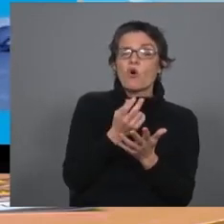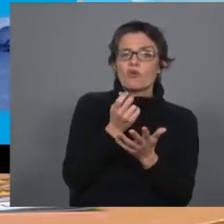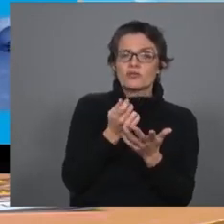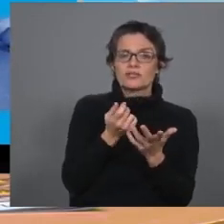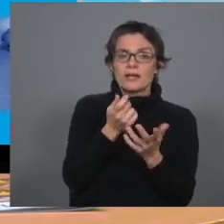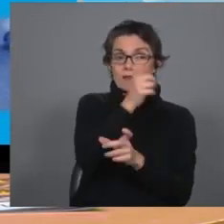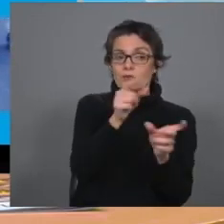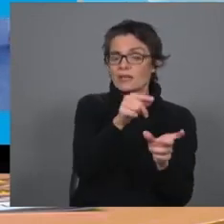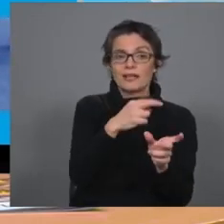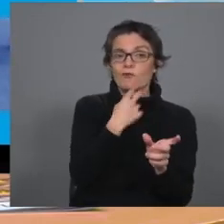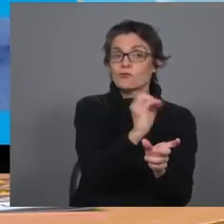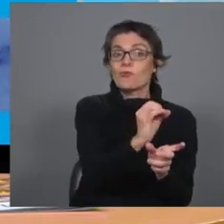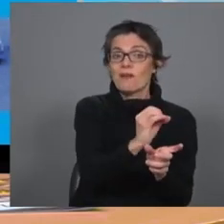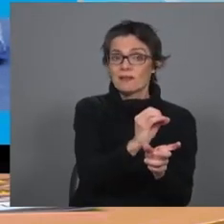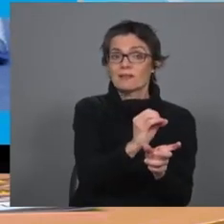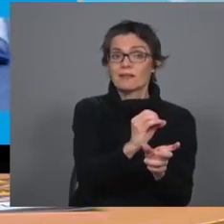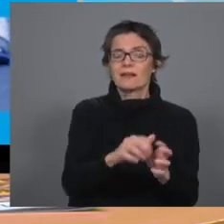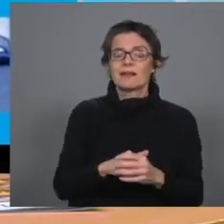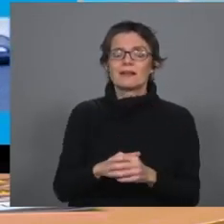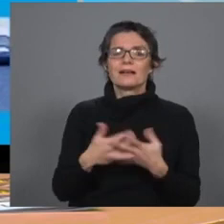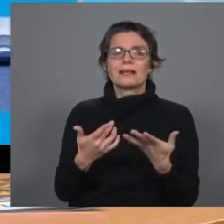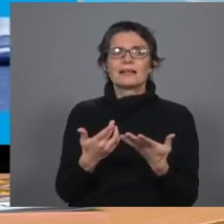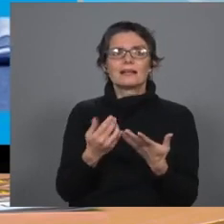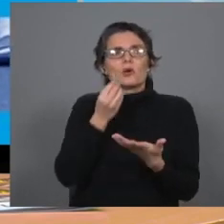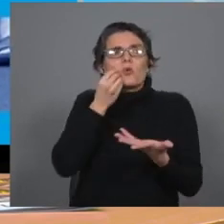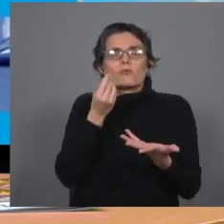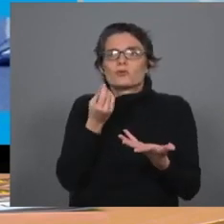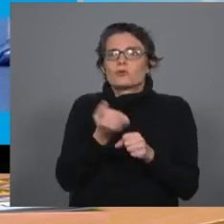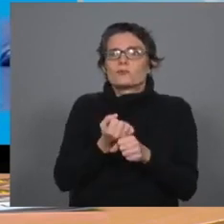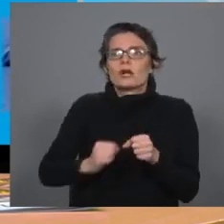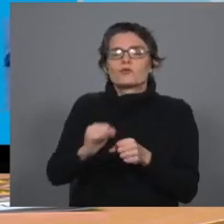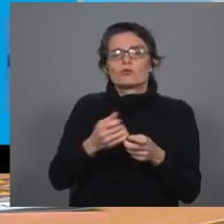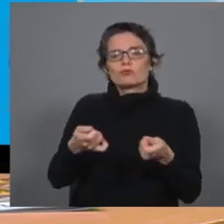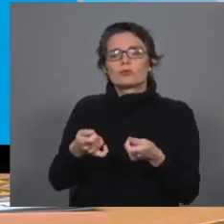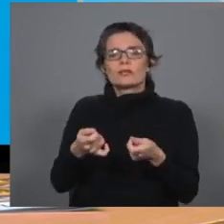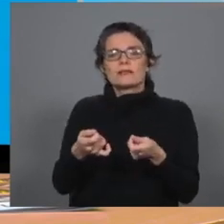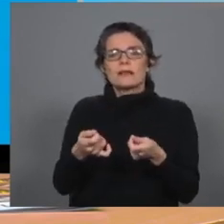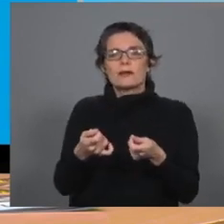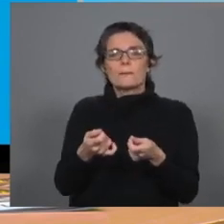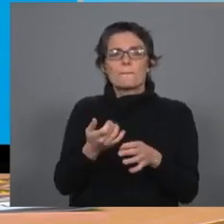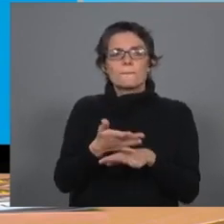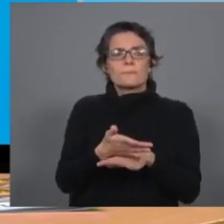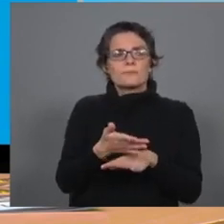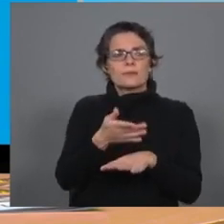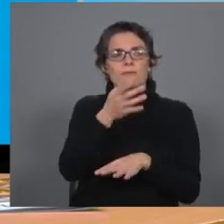E fazemos-lo, sobretudo, através dos mesmos missionários e missionárias que vivem no terreno e que, em primeira